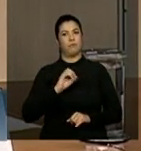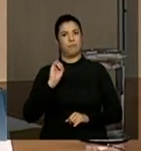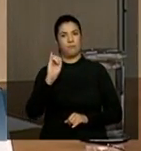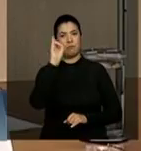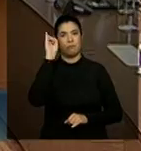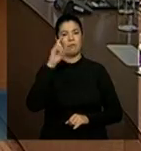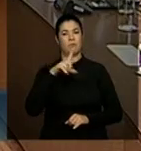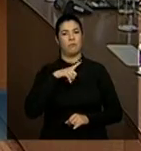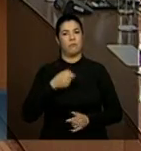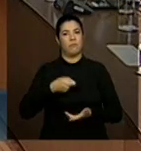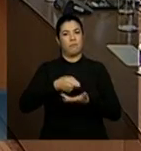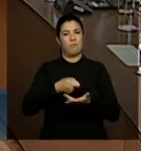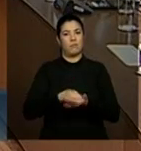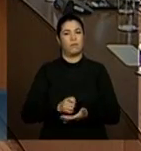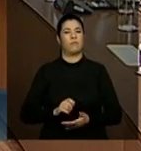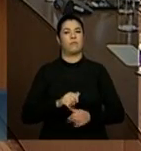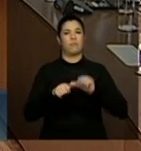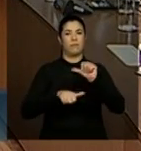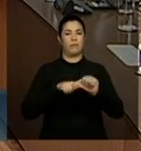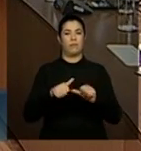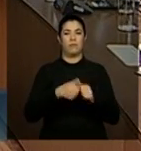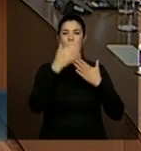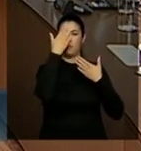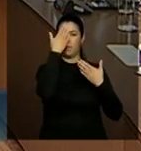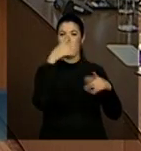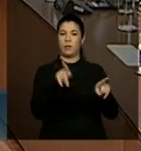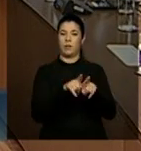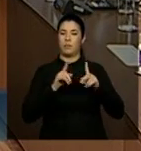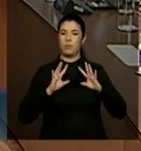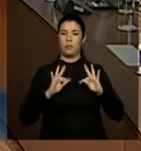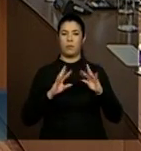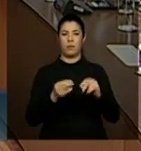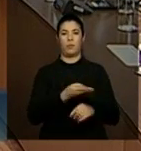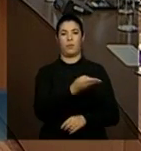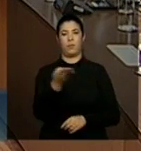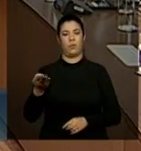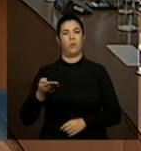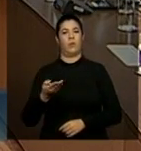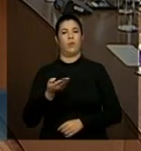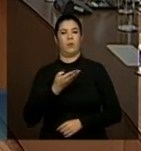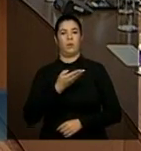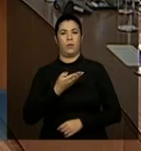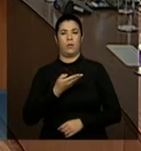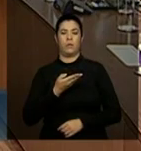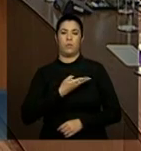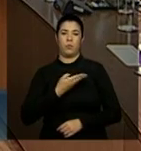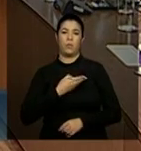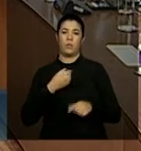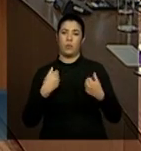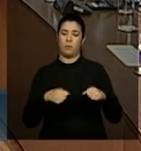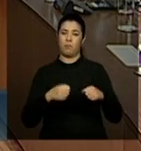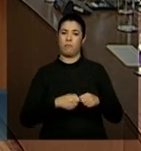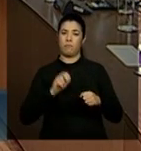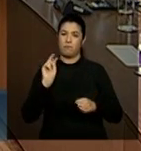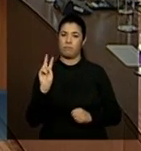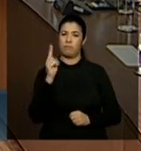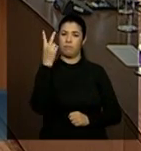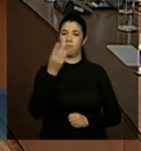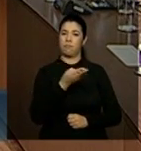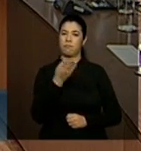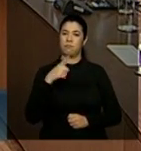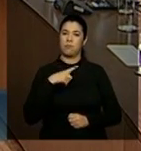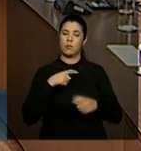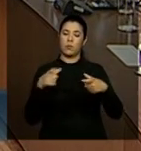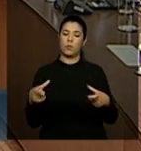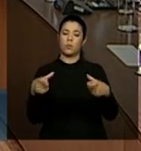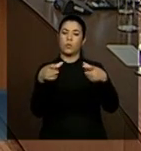com esse potencial de impacto. Então, agradecer também a todos os colegas. Na verdade, é preciso reconhecer que é uma pequena